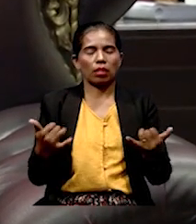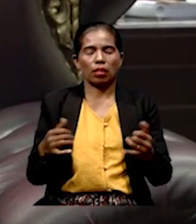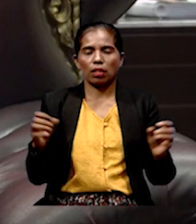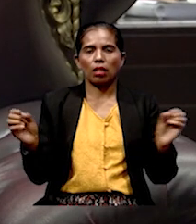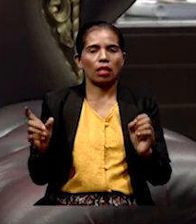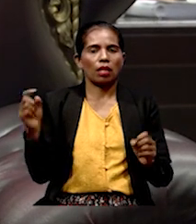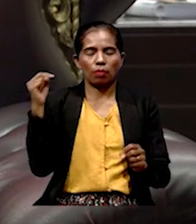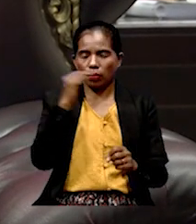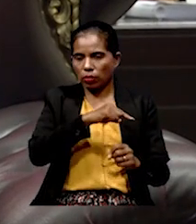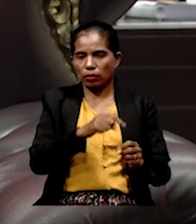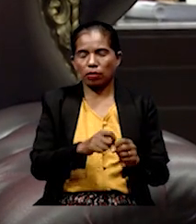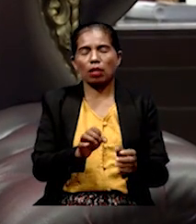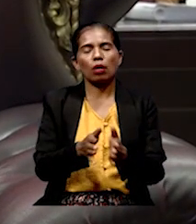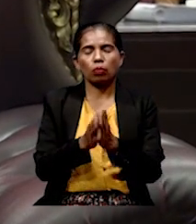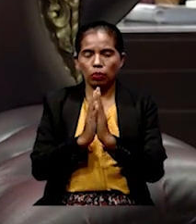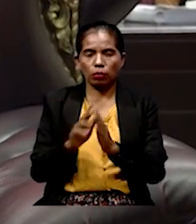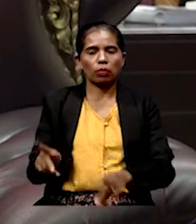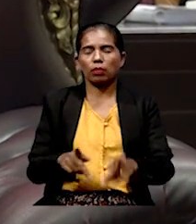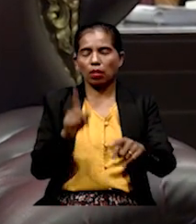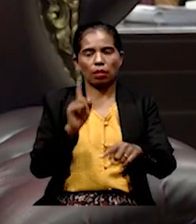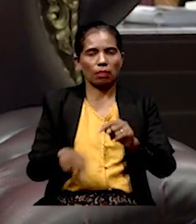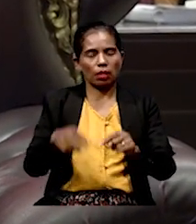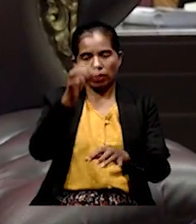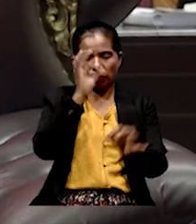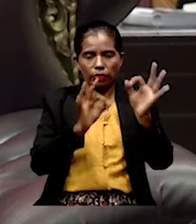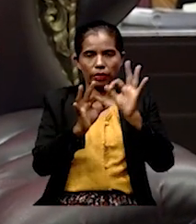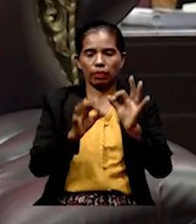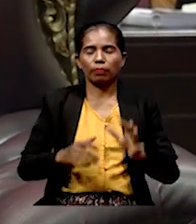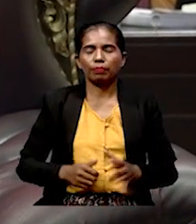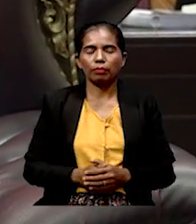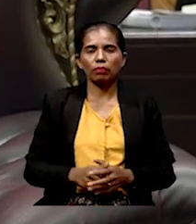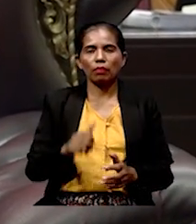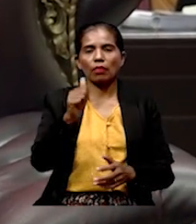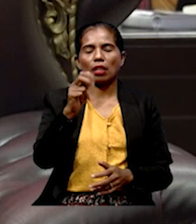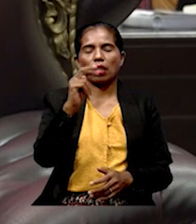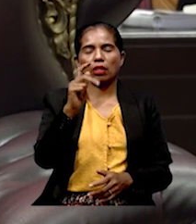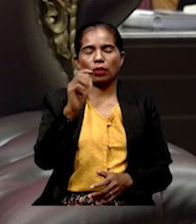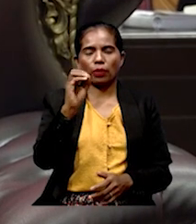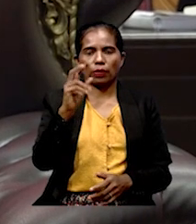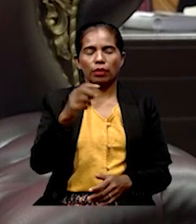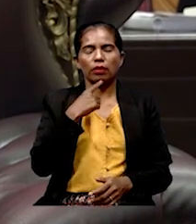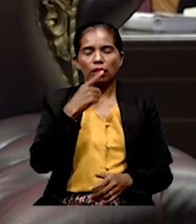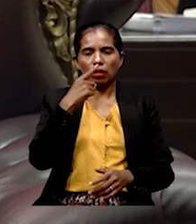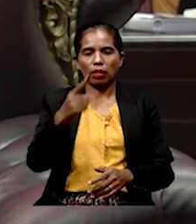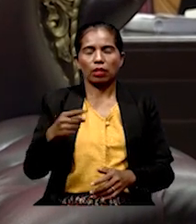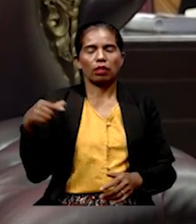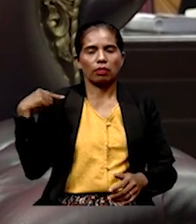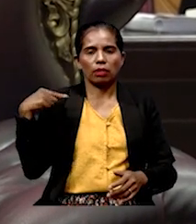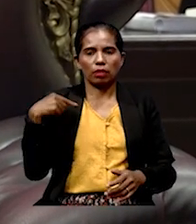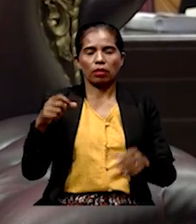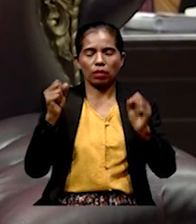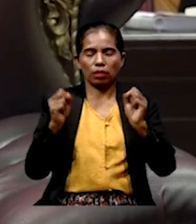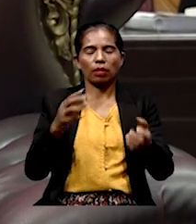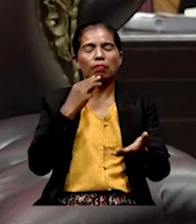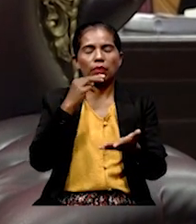falso. E não é para o uso para público para tudo ali que fiar, né? Antonio Armindo Mos orientou na gabinete o de halo screenshot, ba